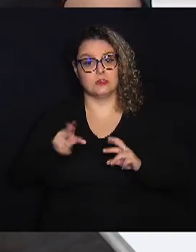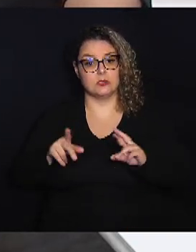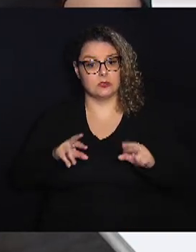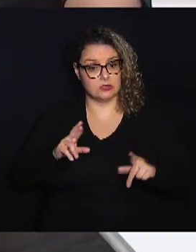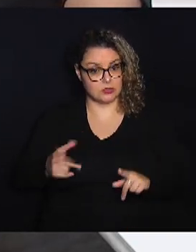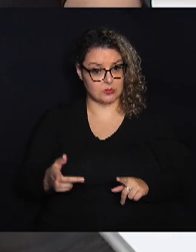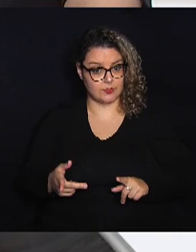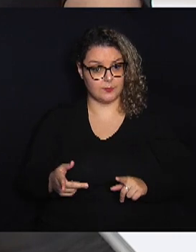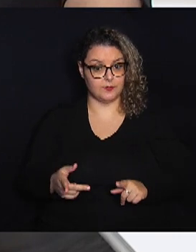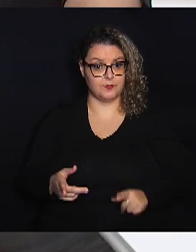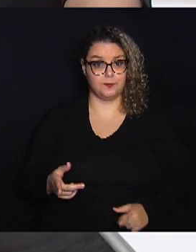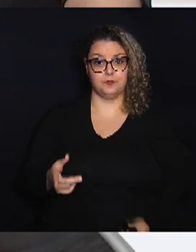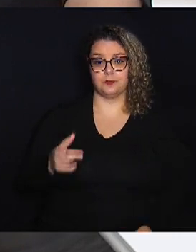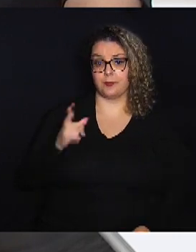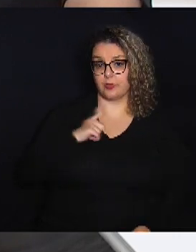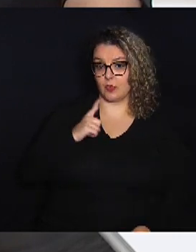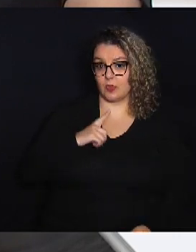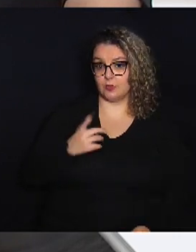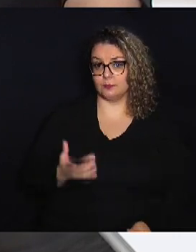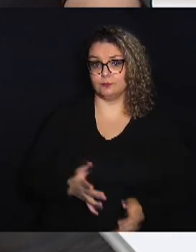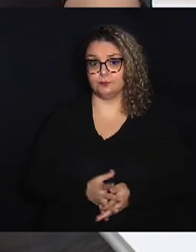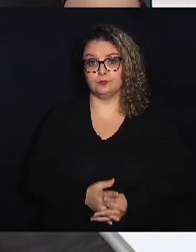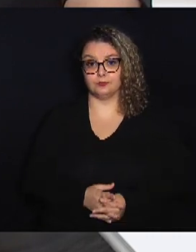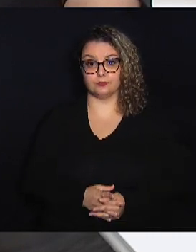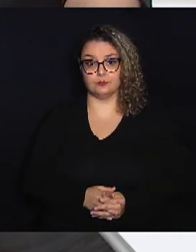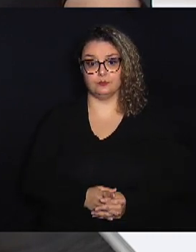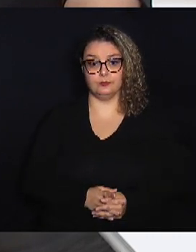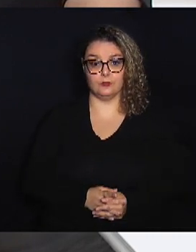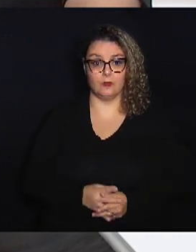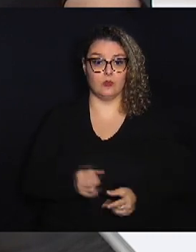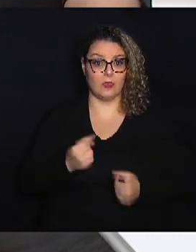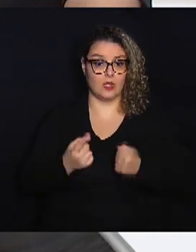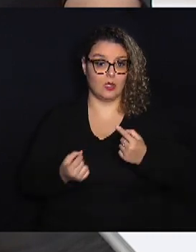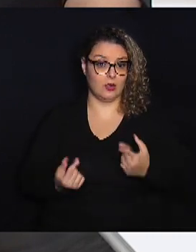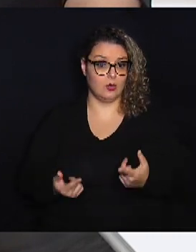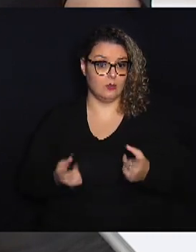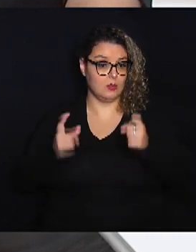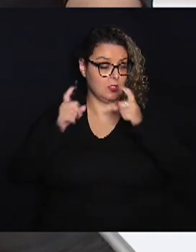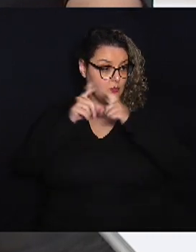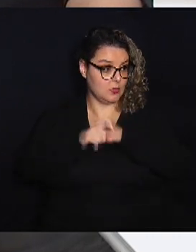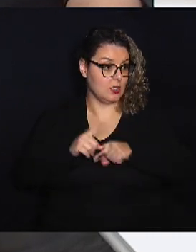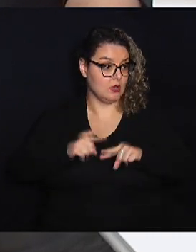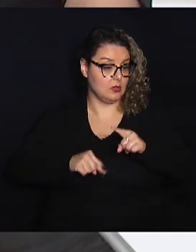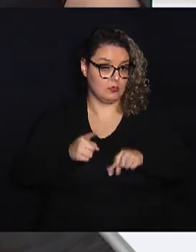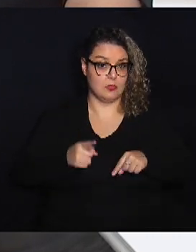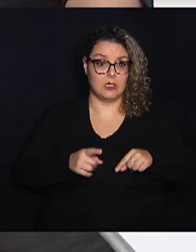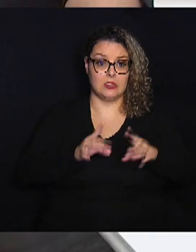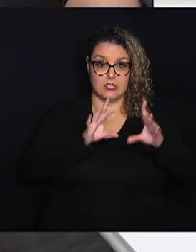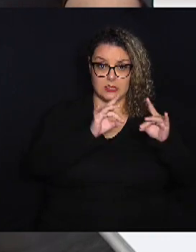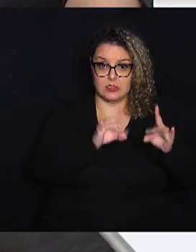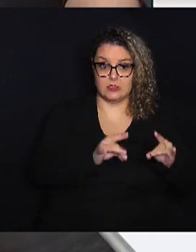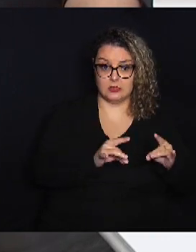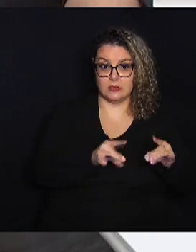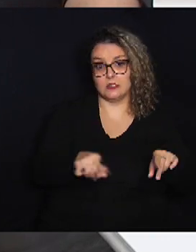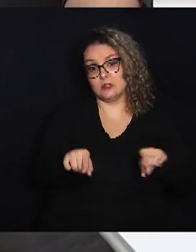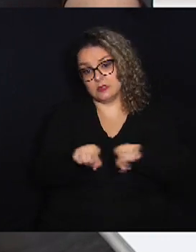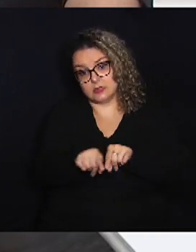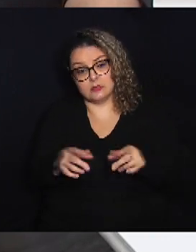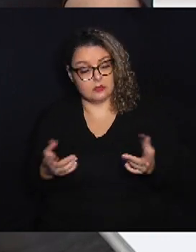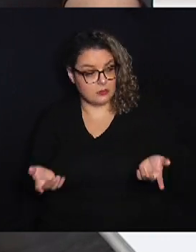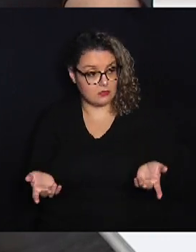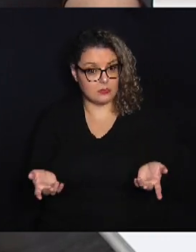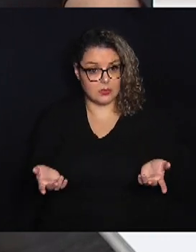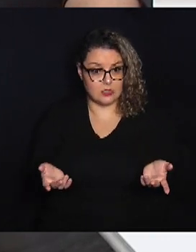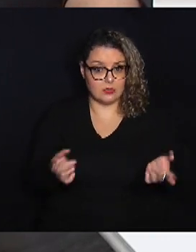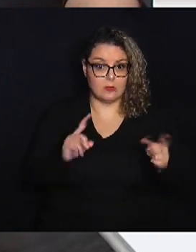entre você ter uma certa dificuldade em matérias pontuais e também